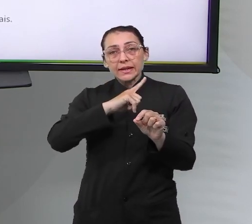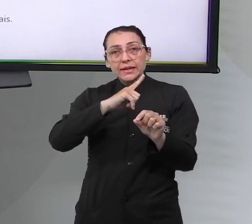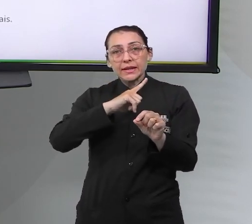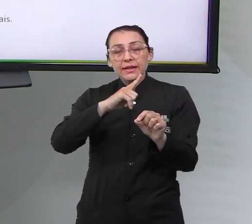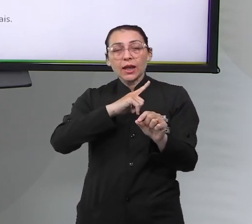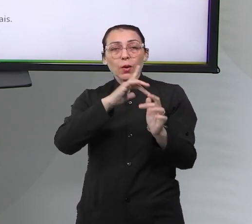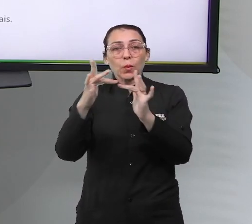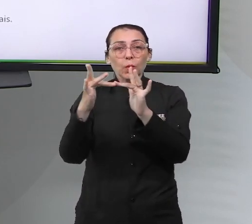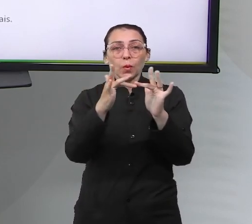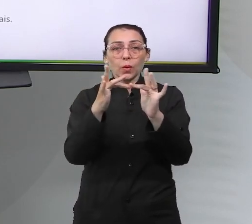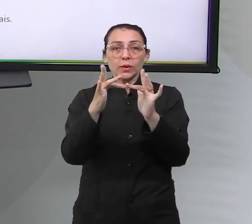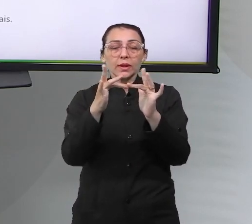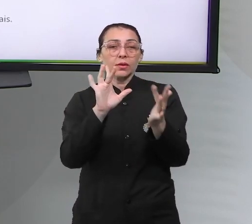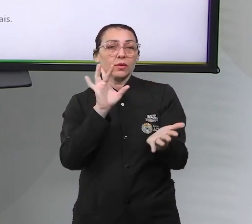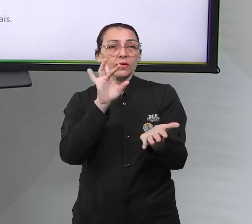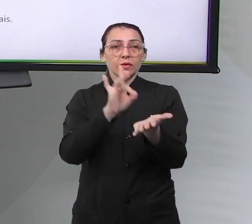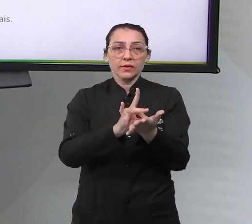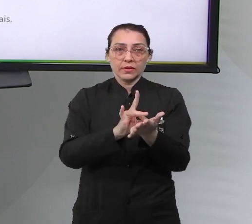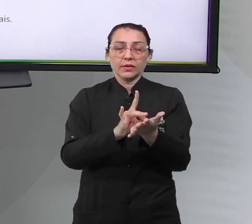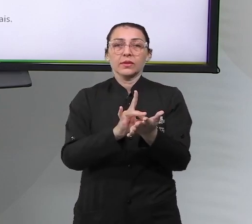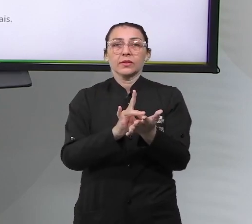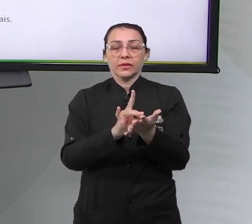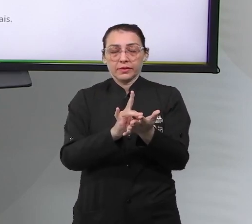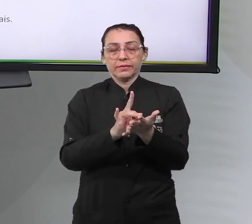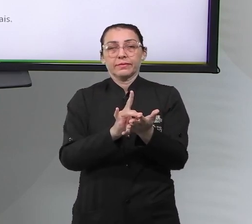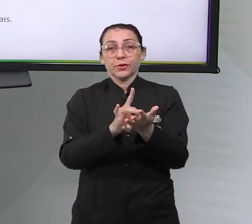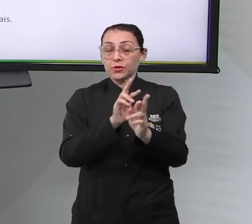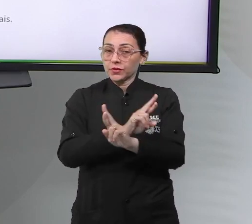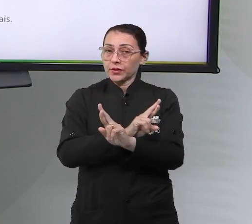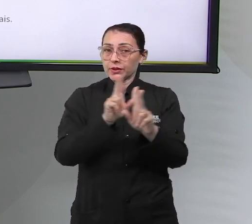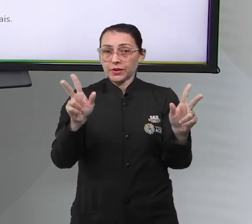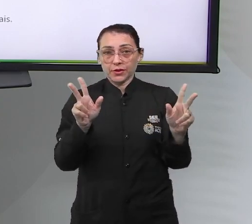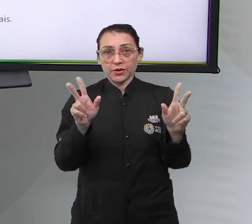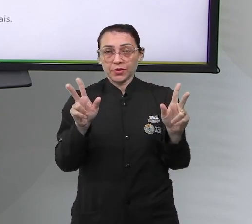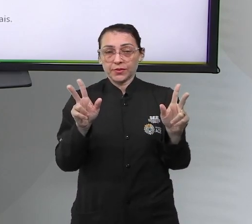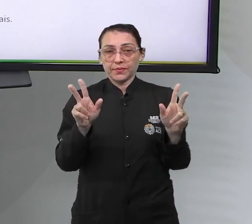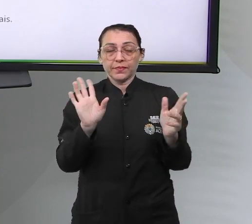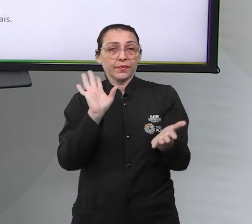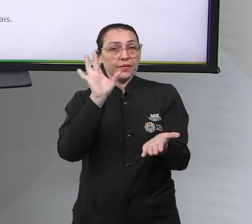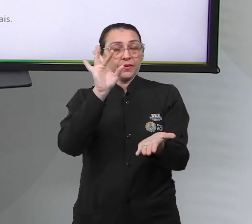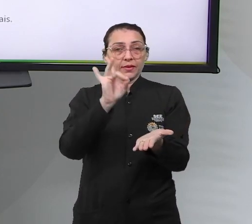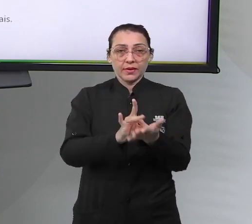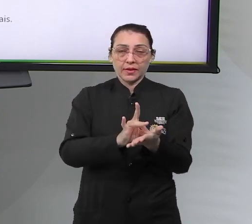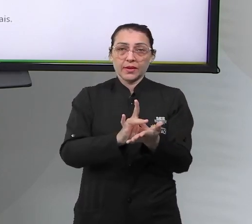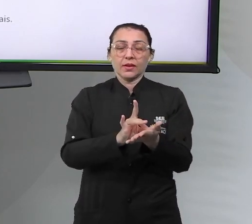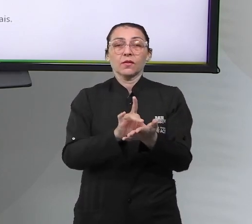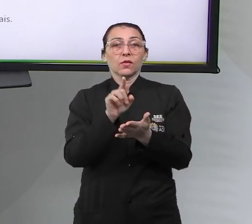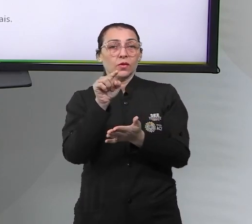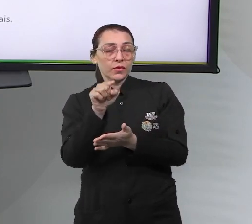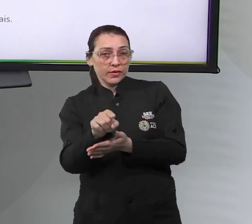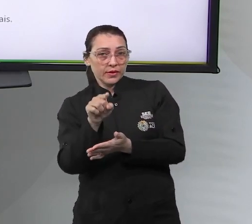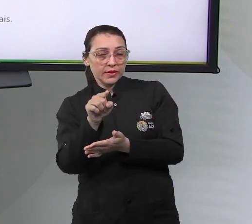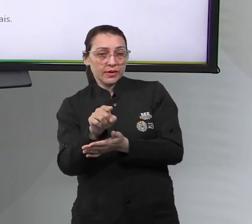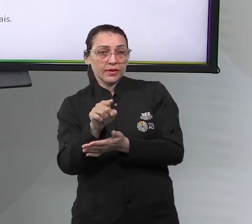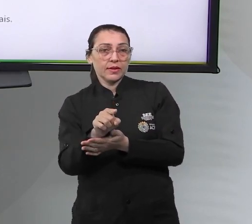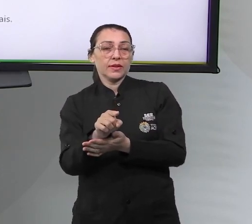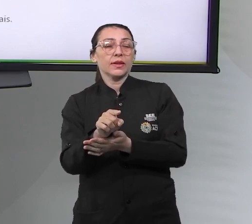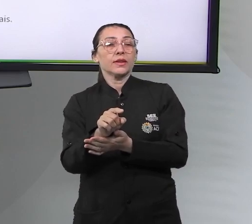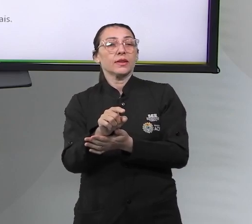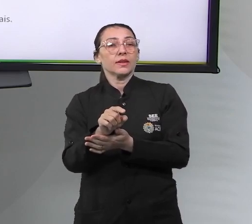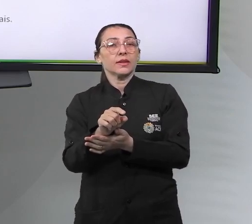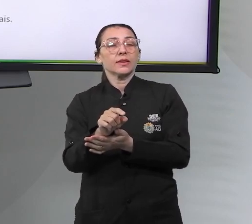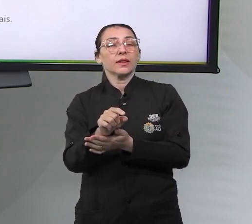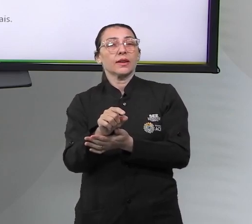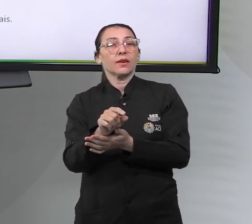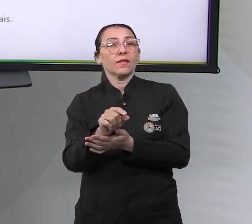um contato com uma realidade absolutamente diferente da realidade na qual você estava